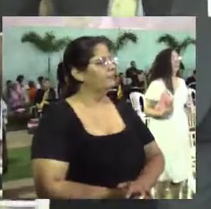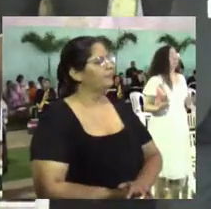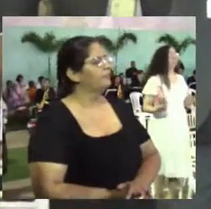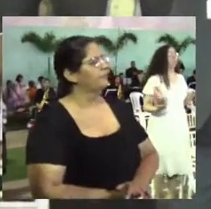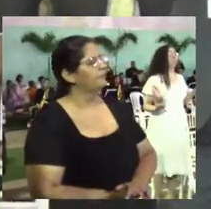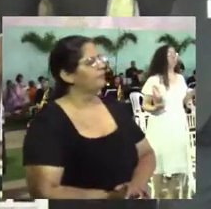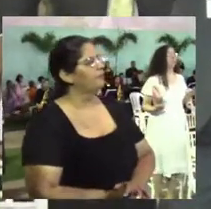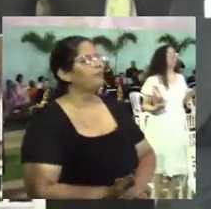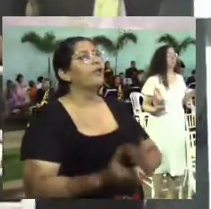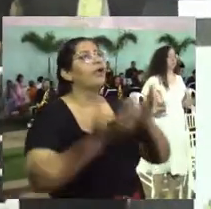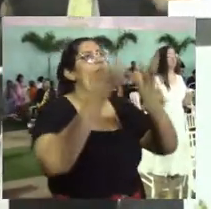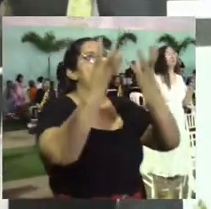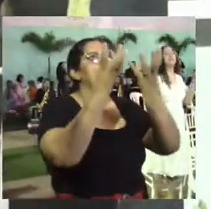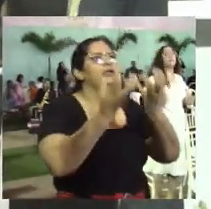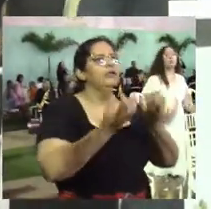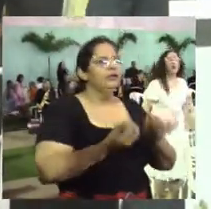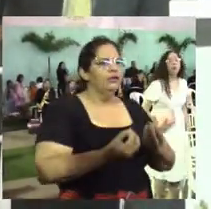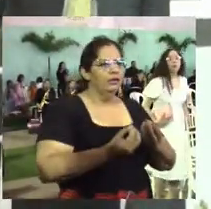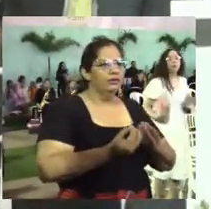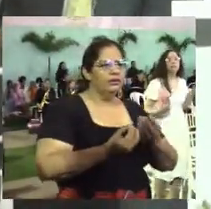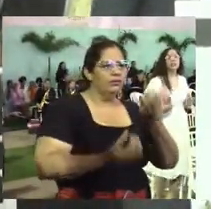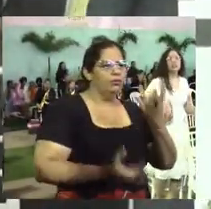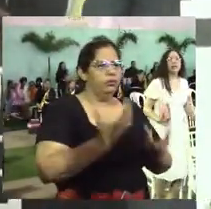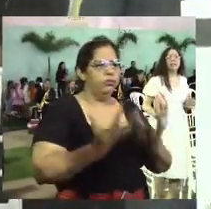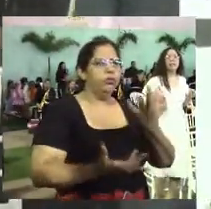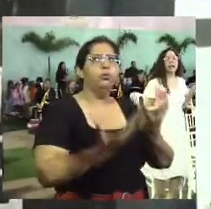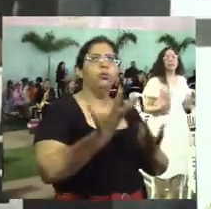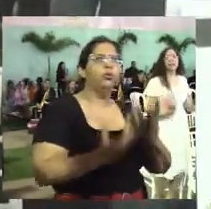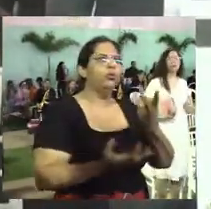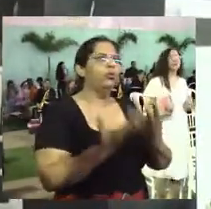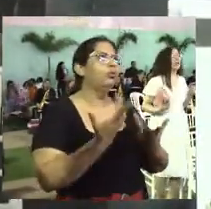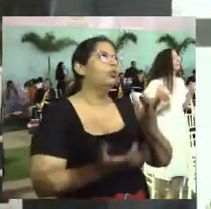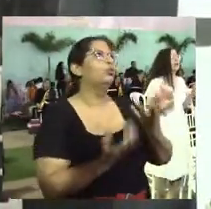conceda receba fogo na galeria forno